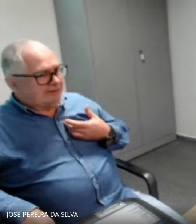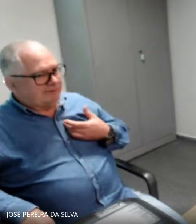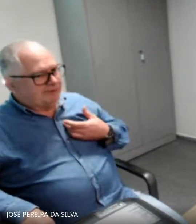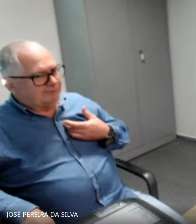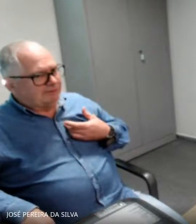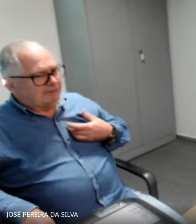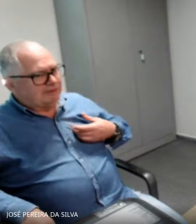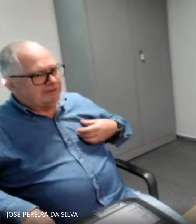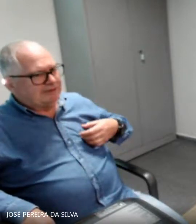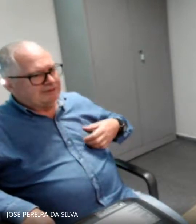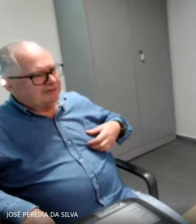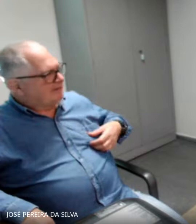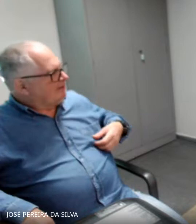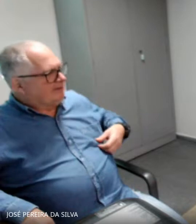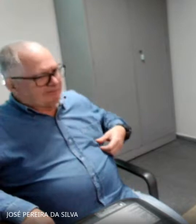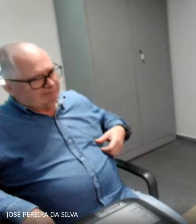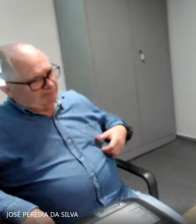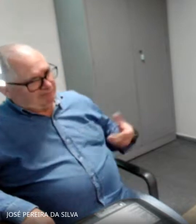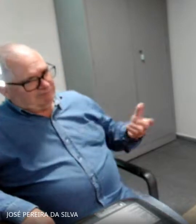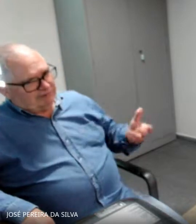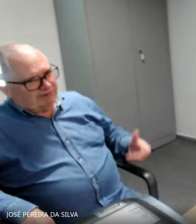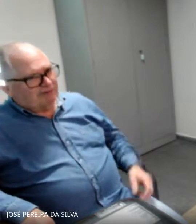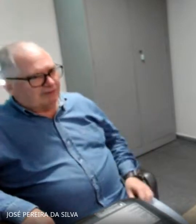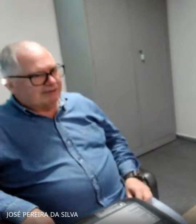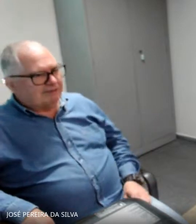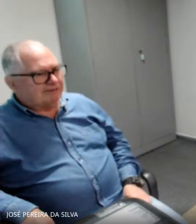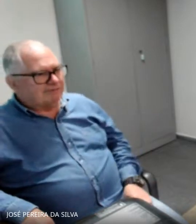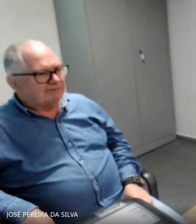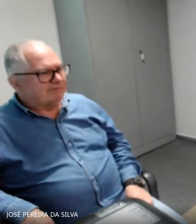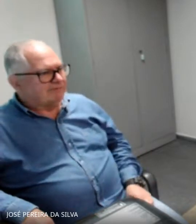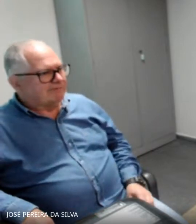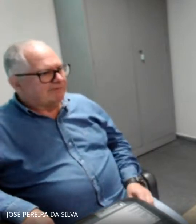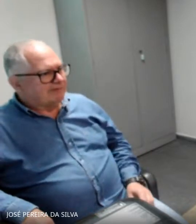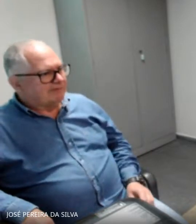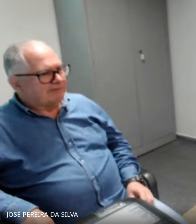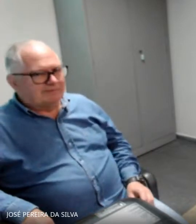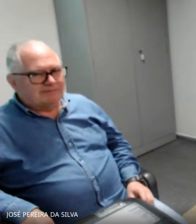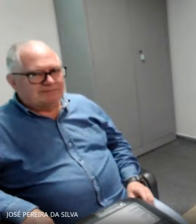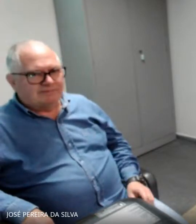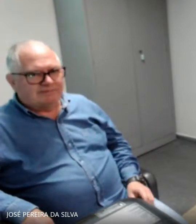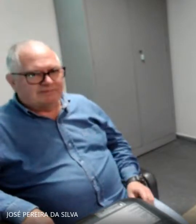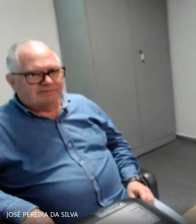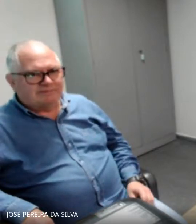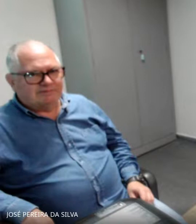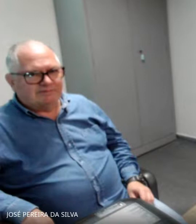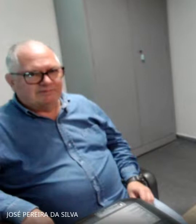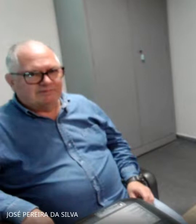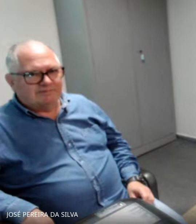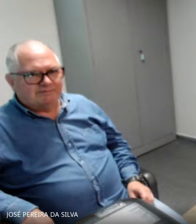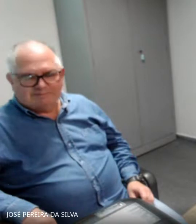muito resistivo nesse ponto, assim. Eu sempre fui também. De tomar. E na nutrição